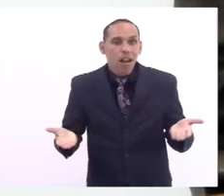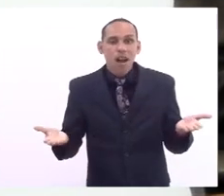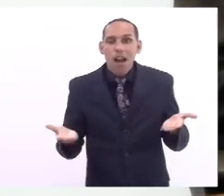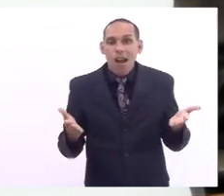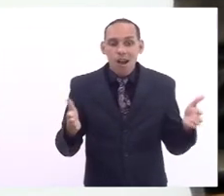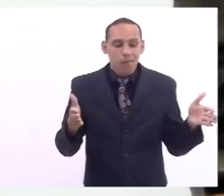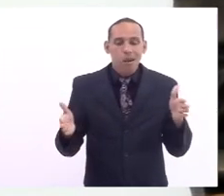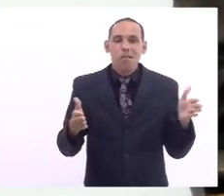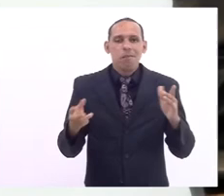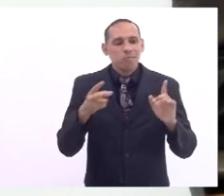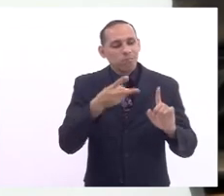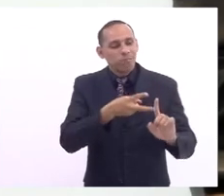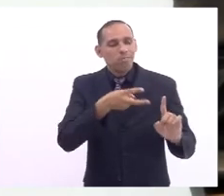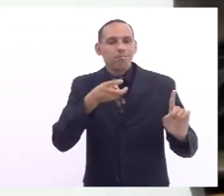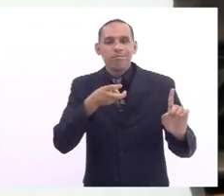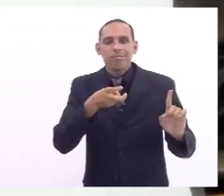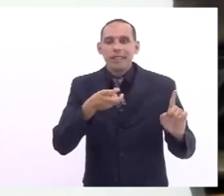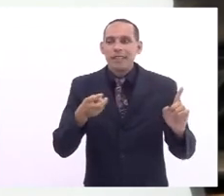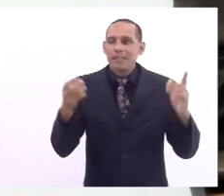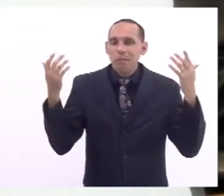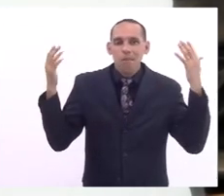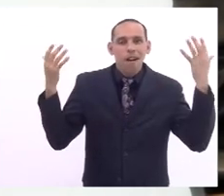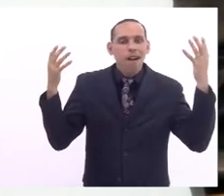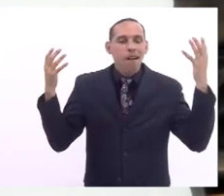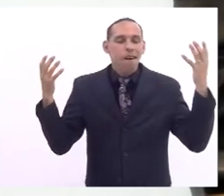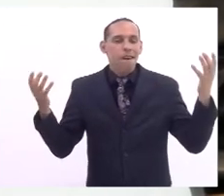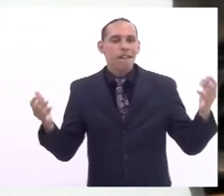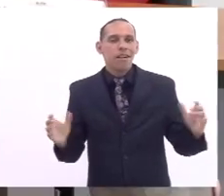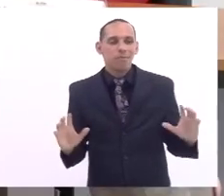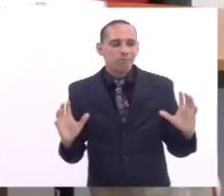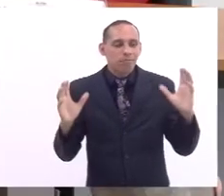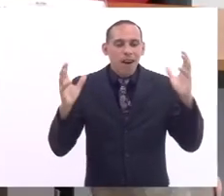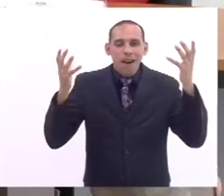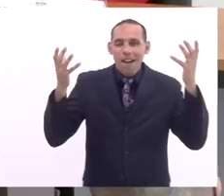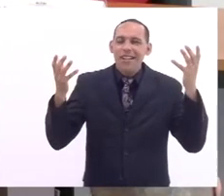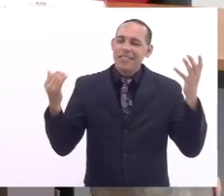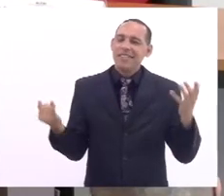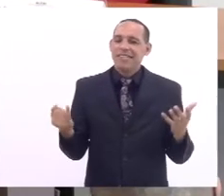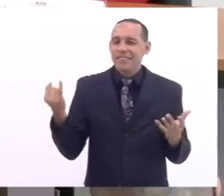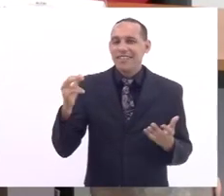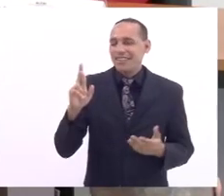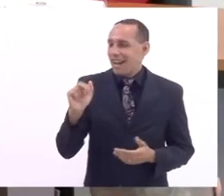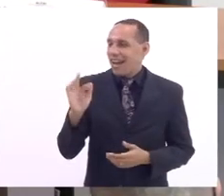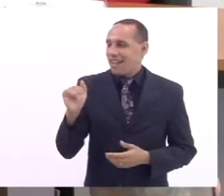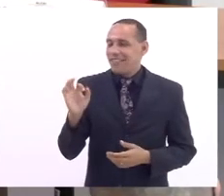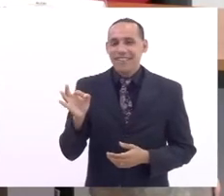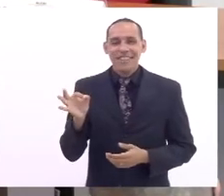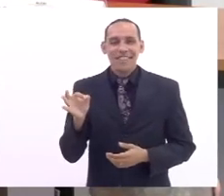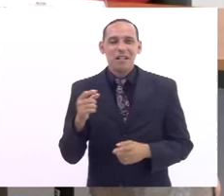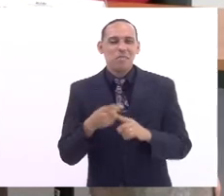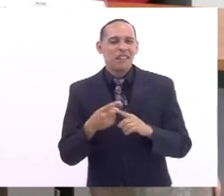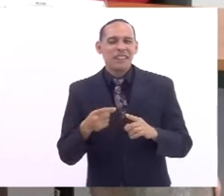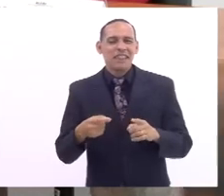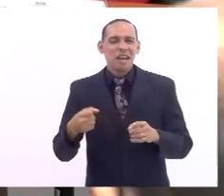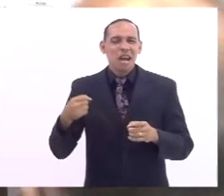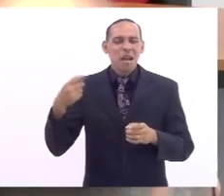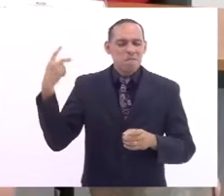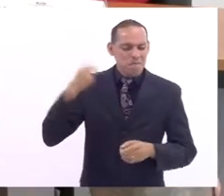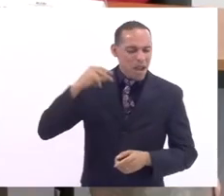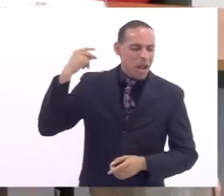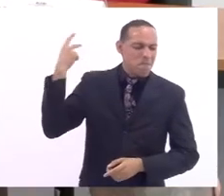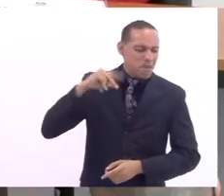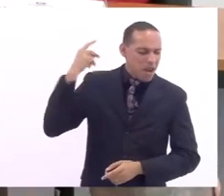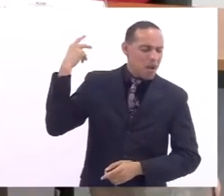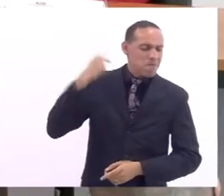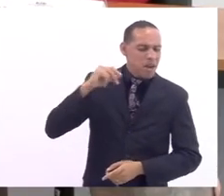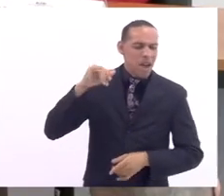de reconhecimento de celebração Celebrar importante né Rafa a gente tem tanta pancada que a gente tá vivendo